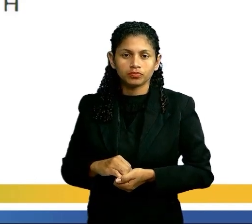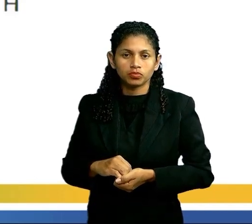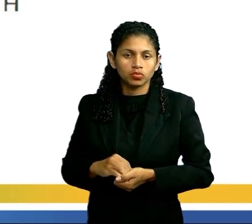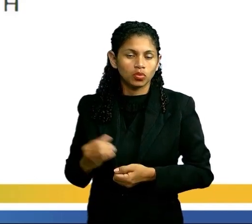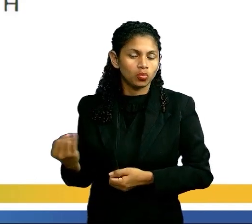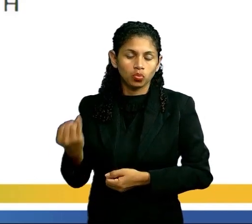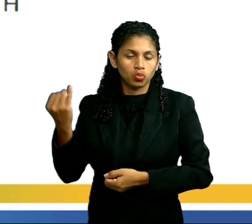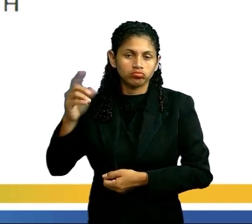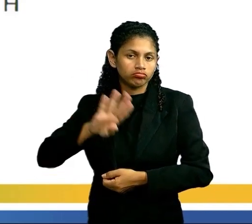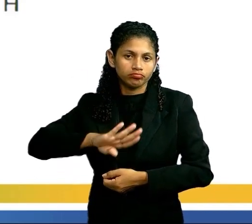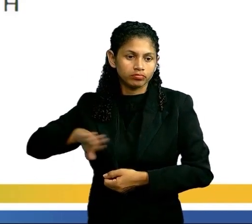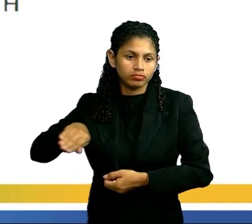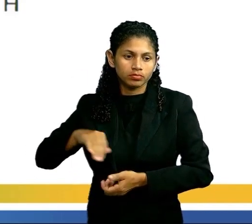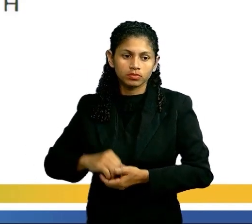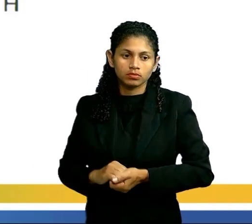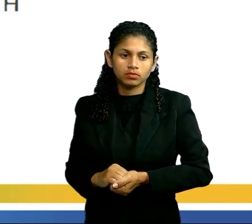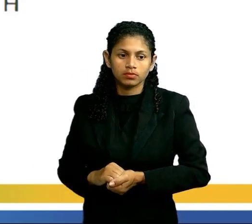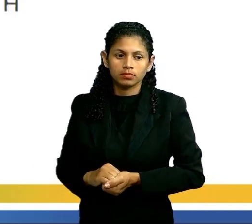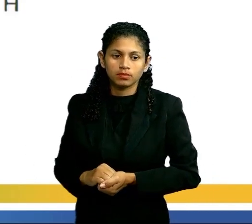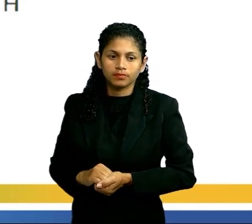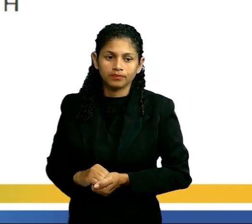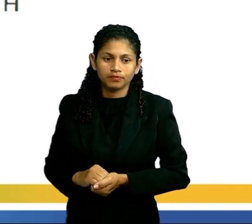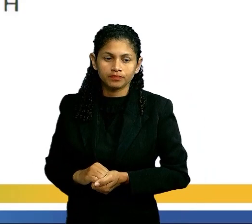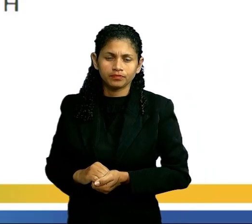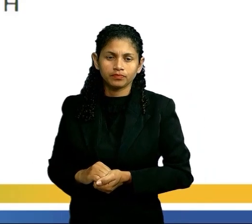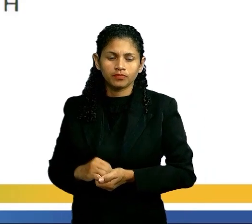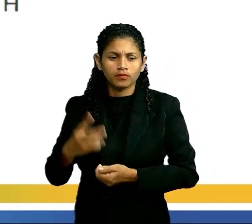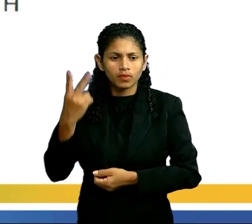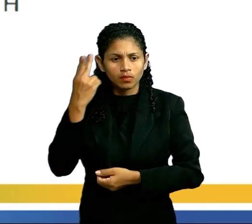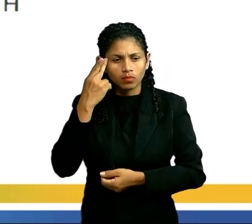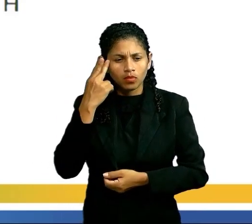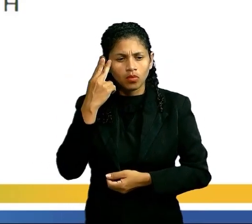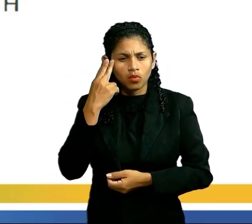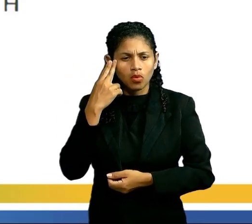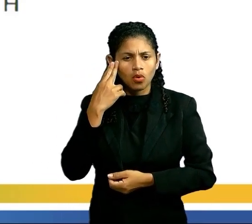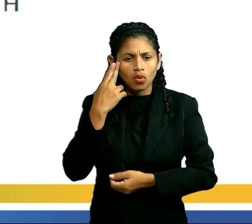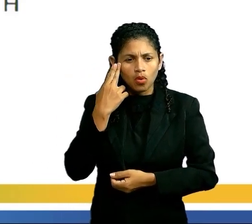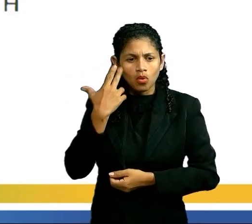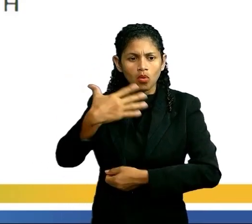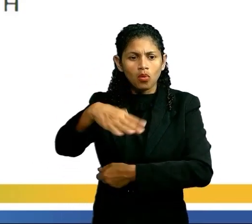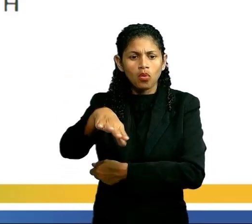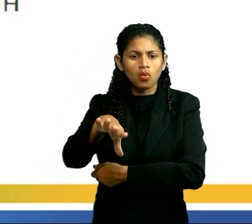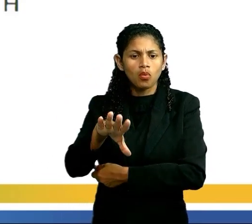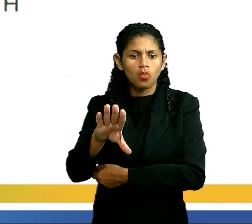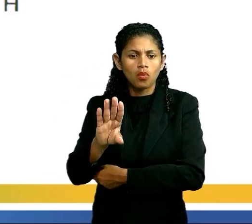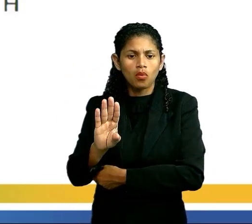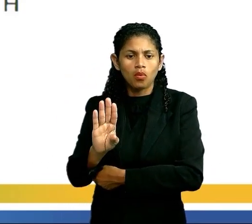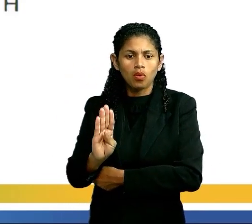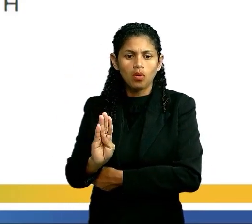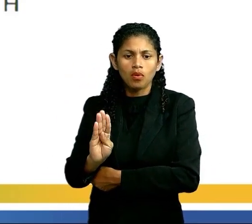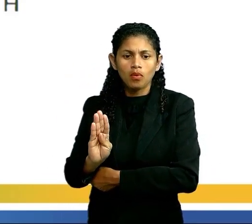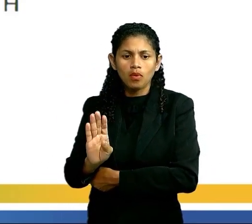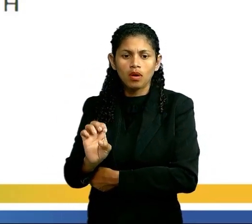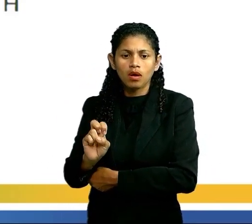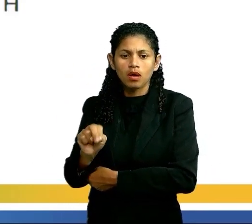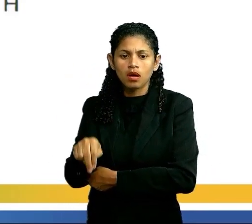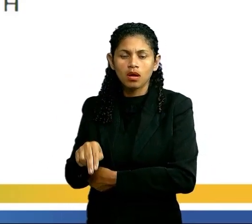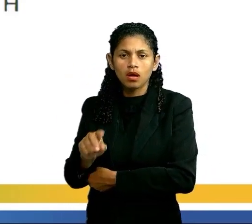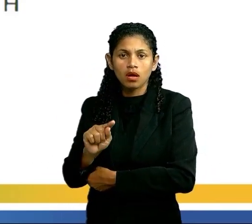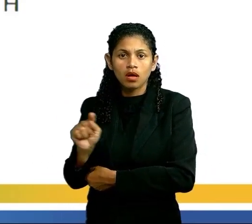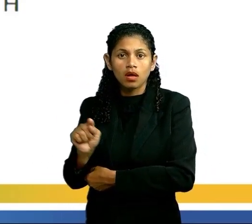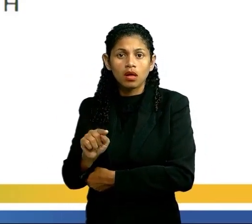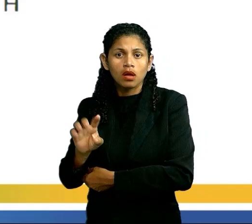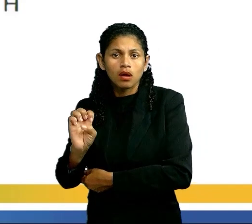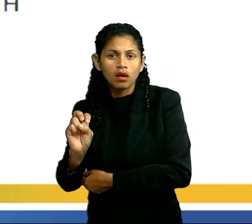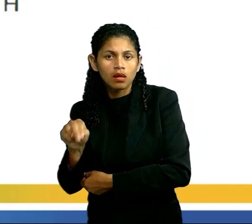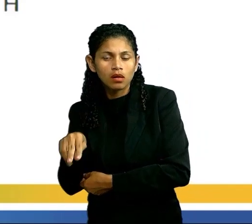Eles possuem em comum as ramificações? O benzeno tem ramificação? Não tem ramificação. Ah, professor, mas